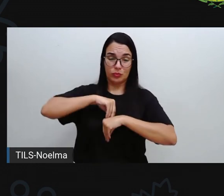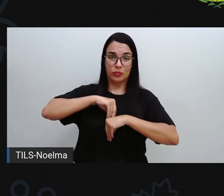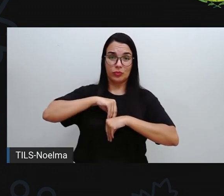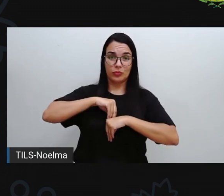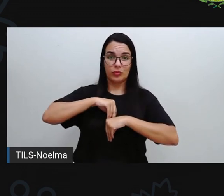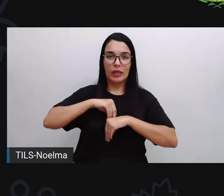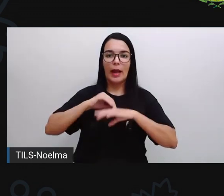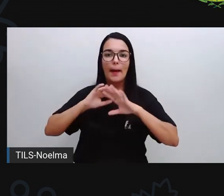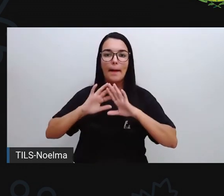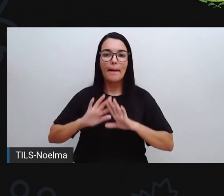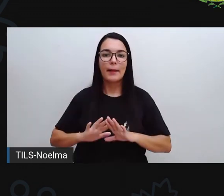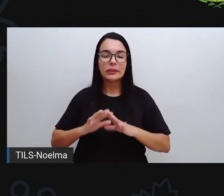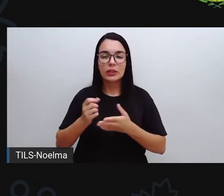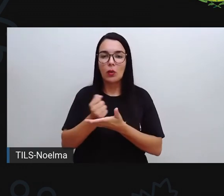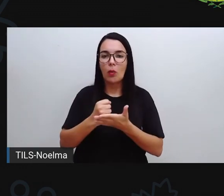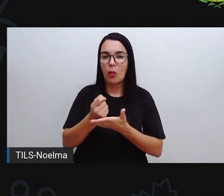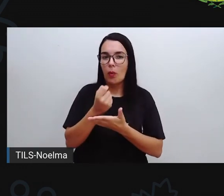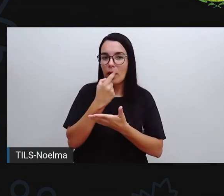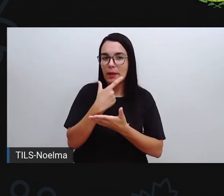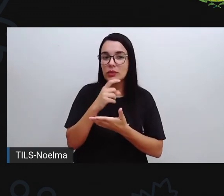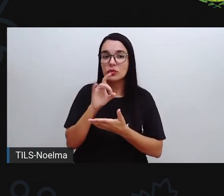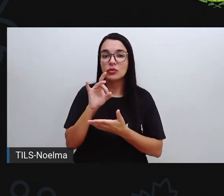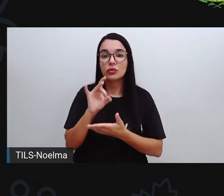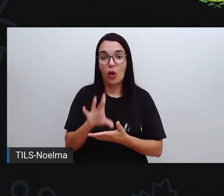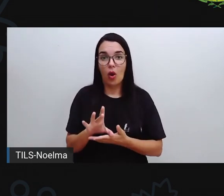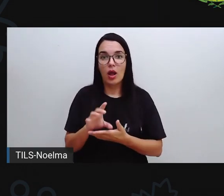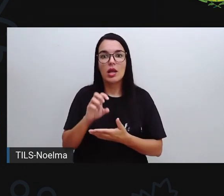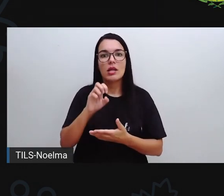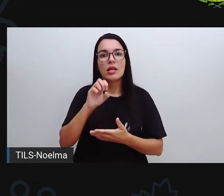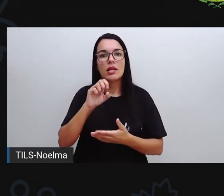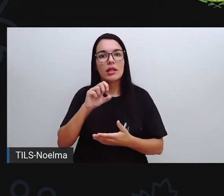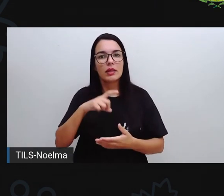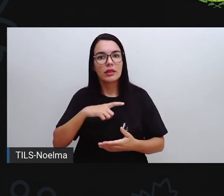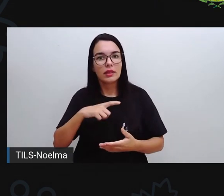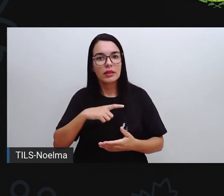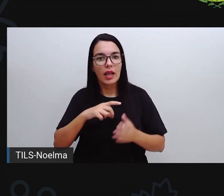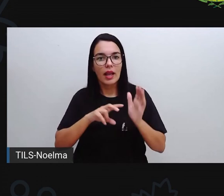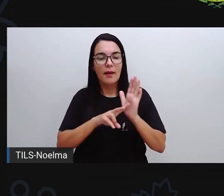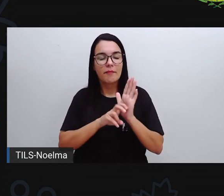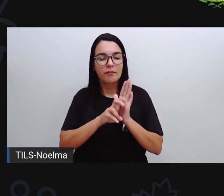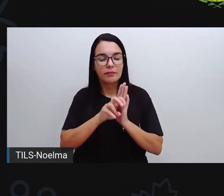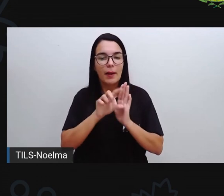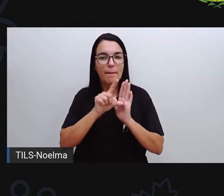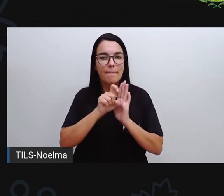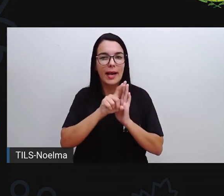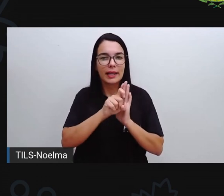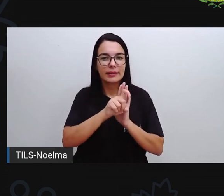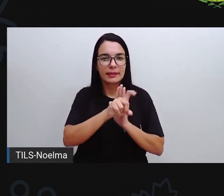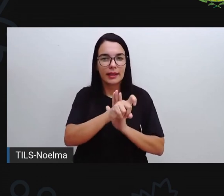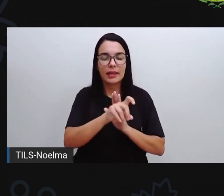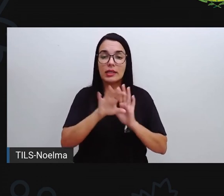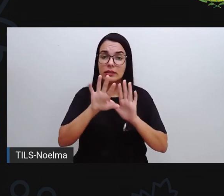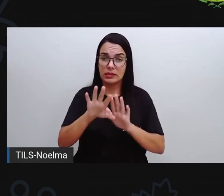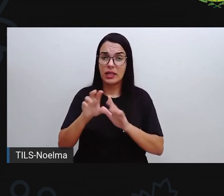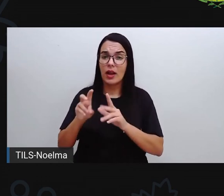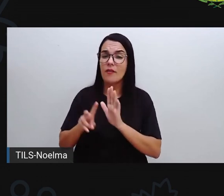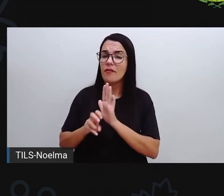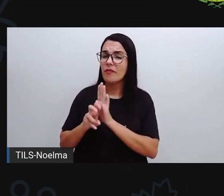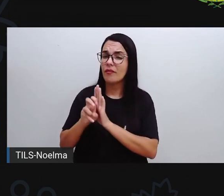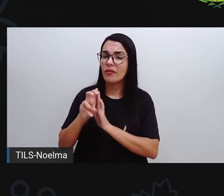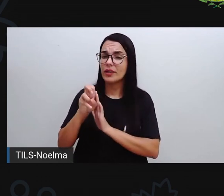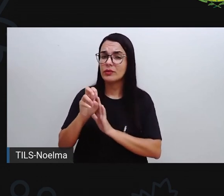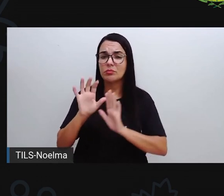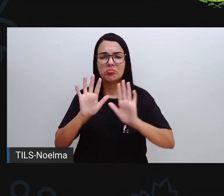antibiótico, ele é utilizado geralmente em quê? Em casos de doenças causadas por bactérias. No caso dos vírus,